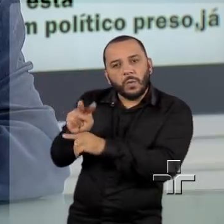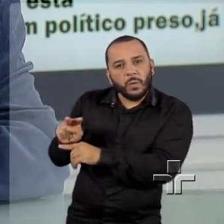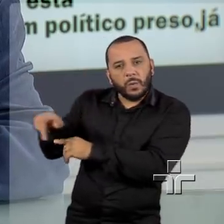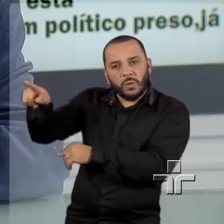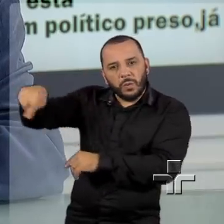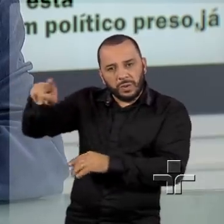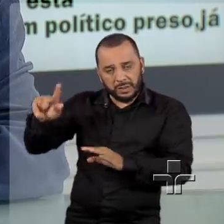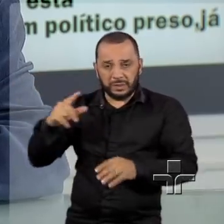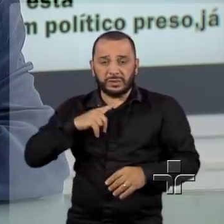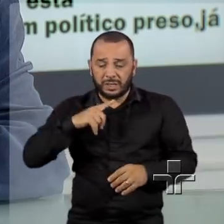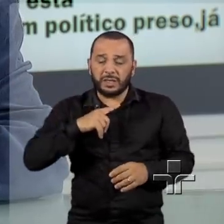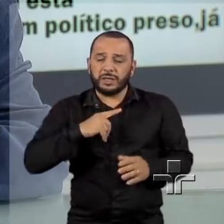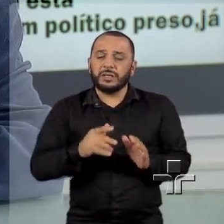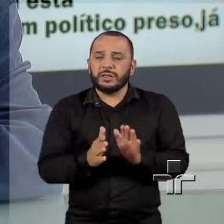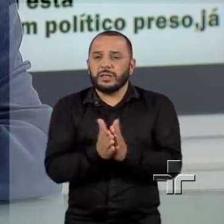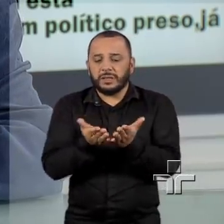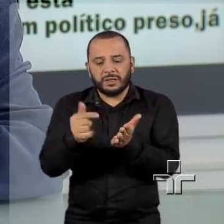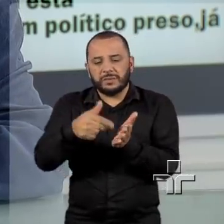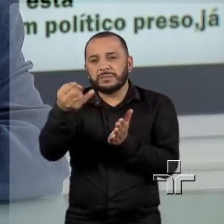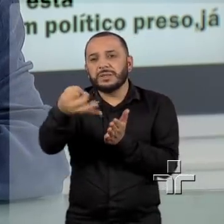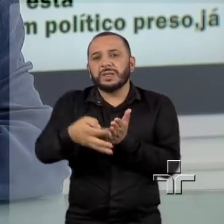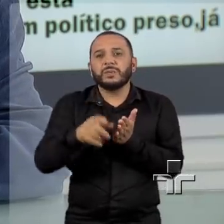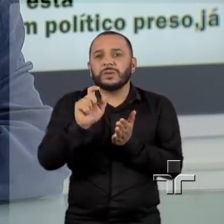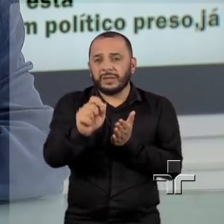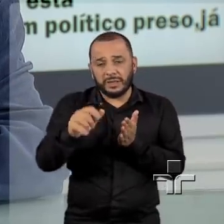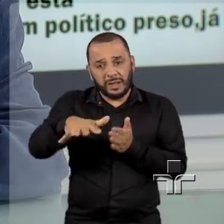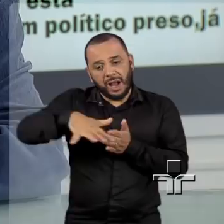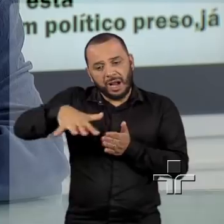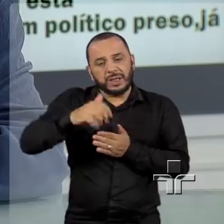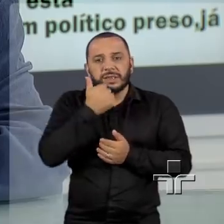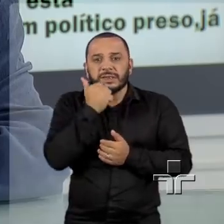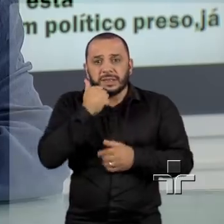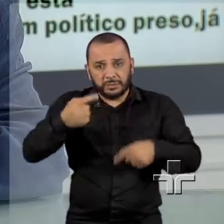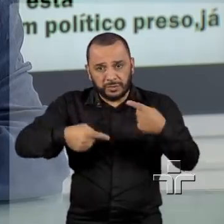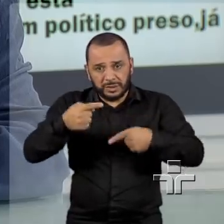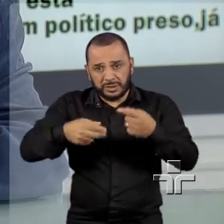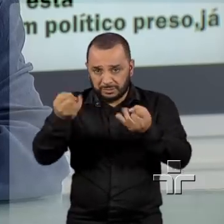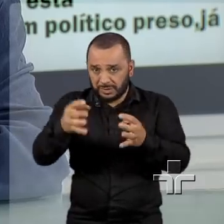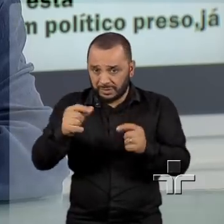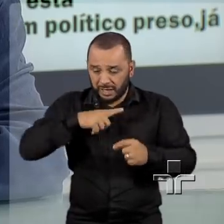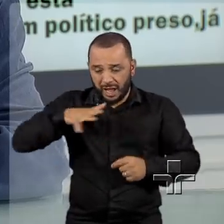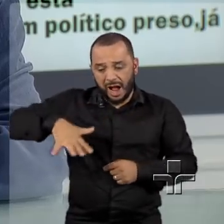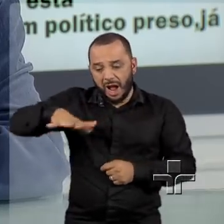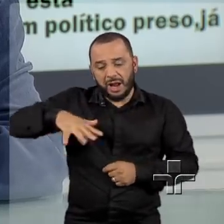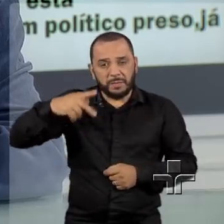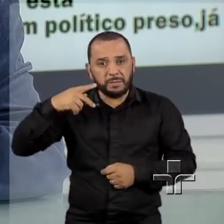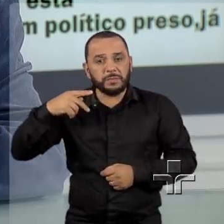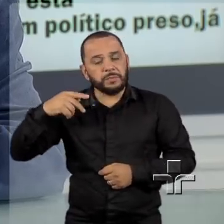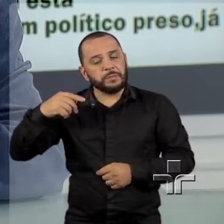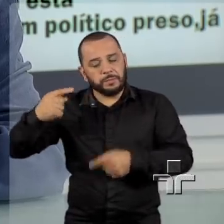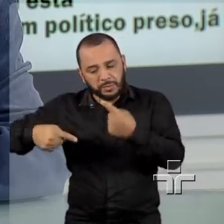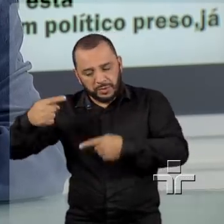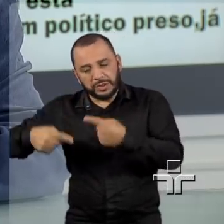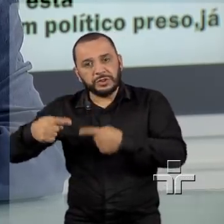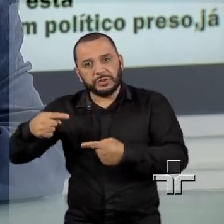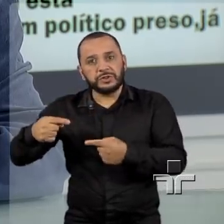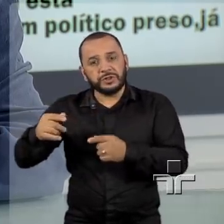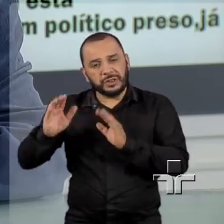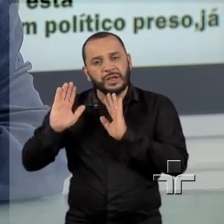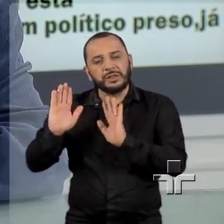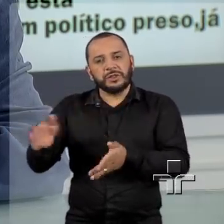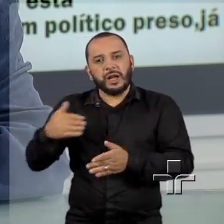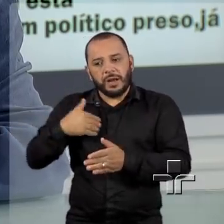século XIX, ciência política, chama atenção para o fato de que a casta política e os representantes facilmente esquecem os